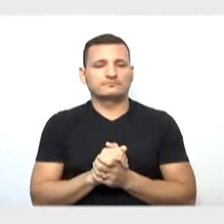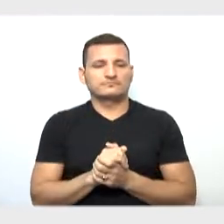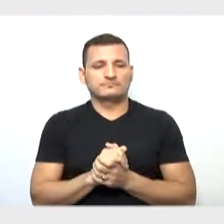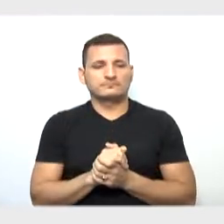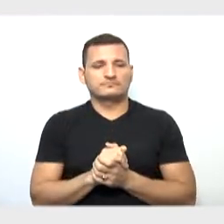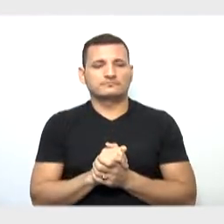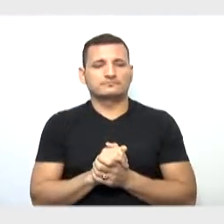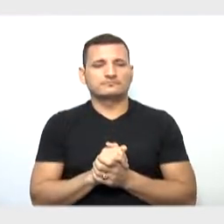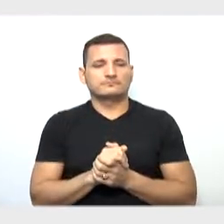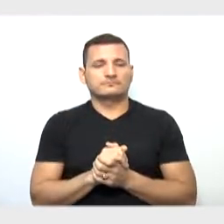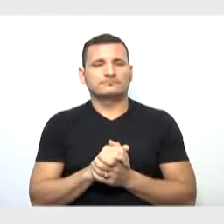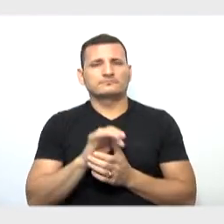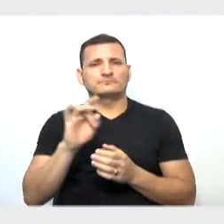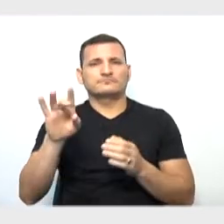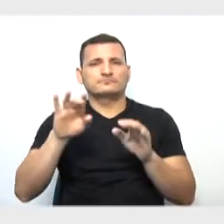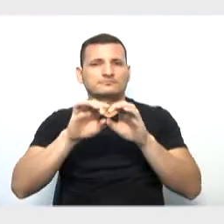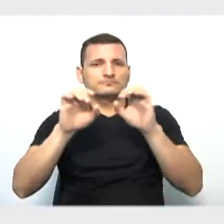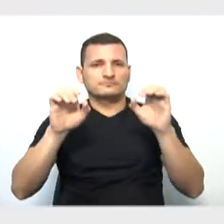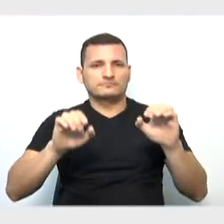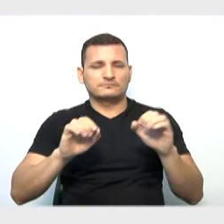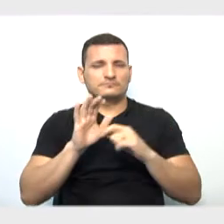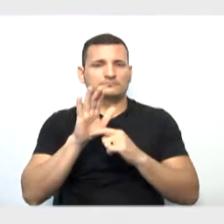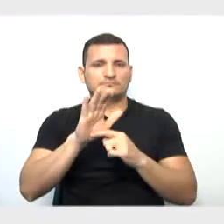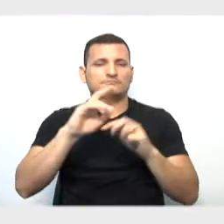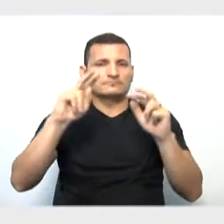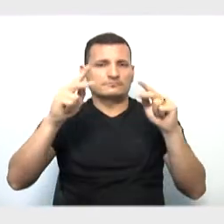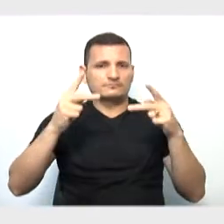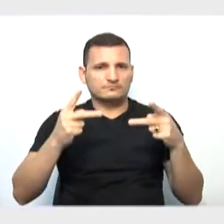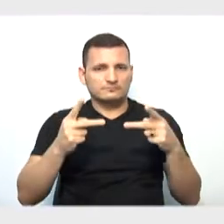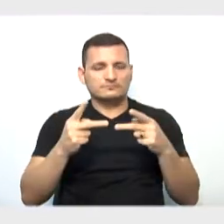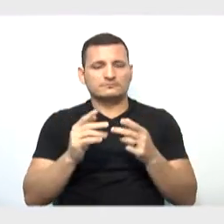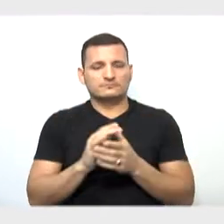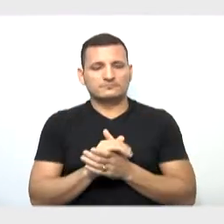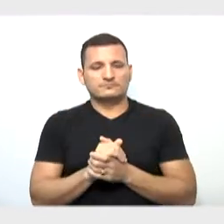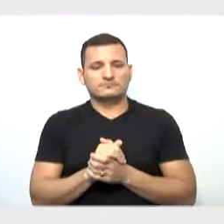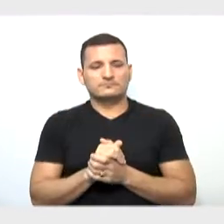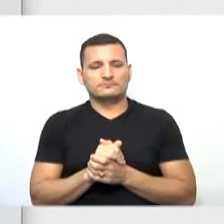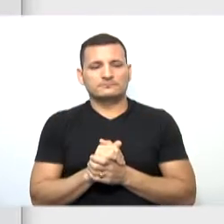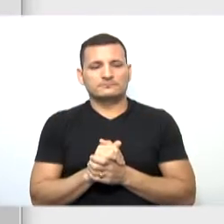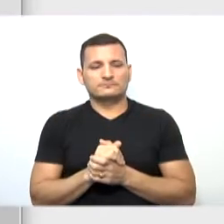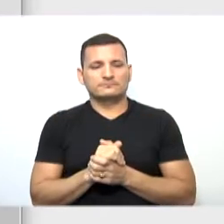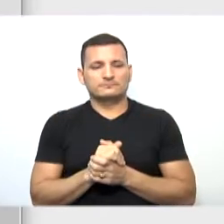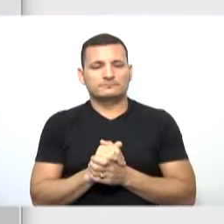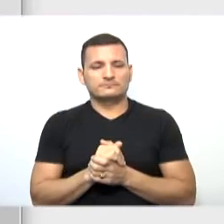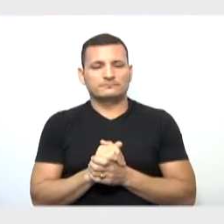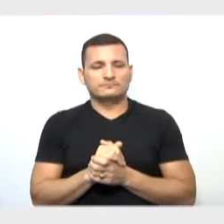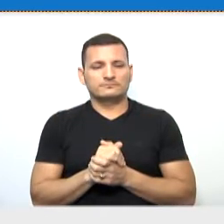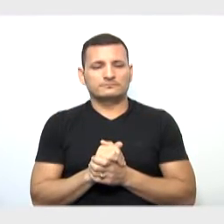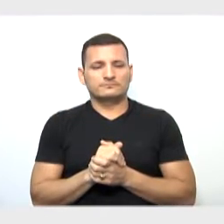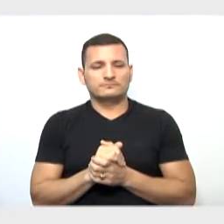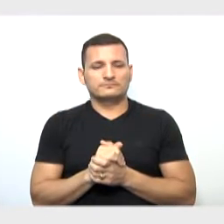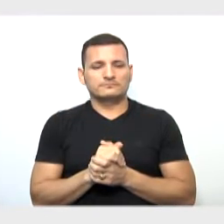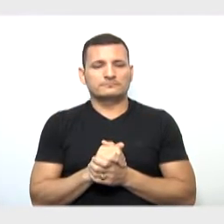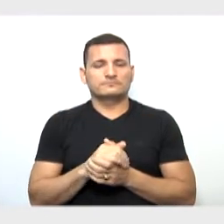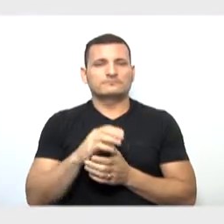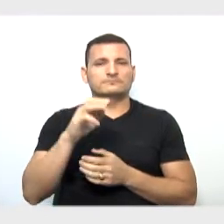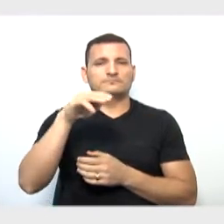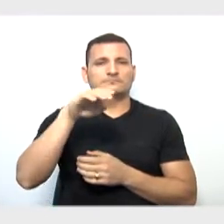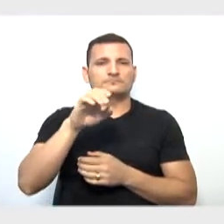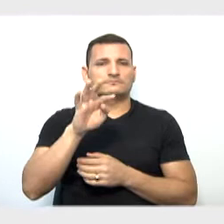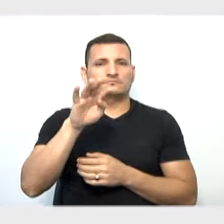estou fazendo aquela nossa estrutura padrão de HTML. Eu tenho que colocar aqui o nosso